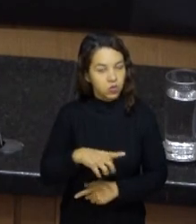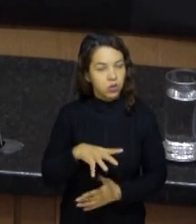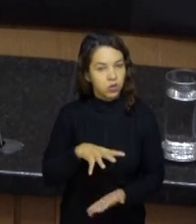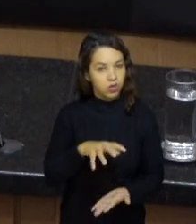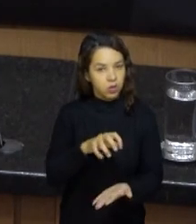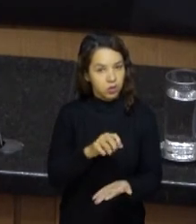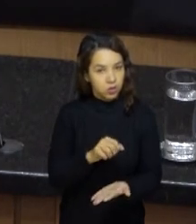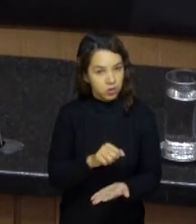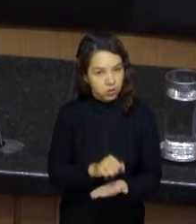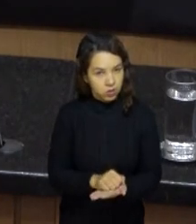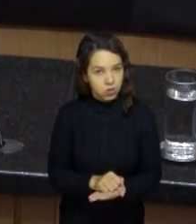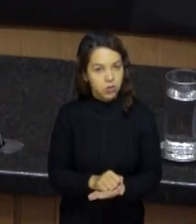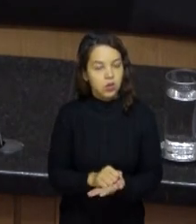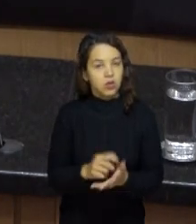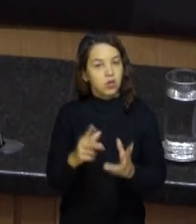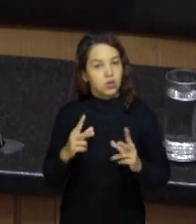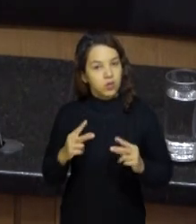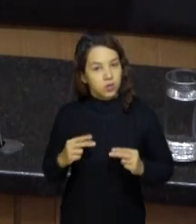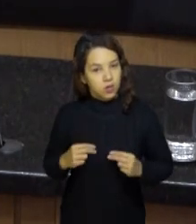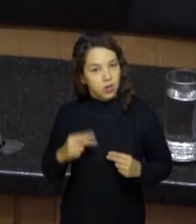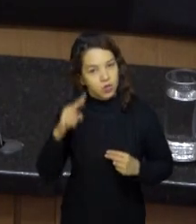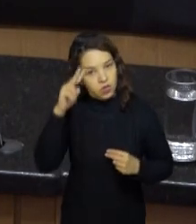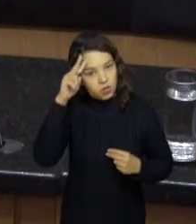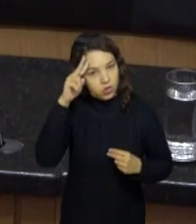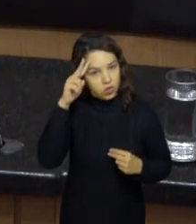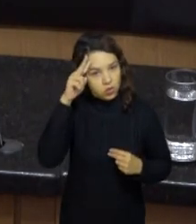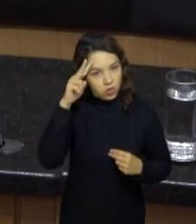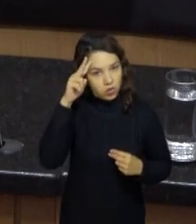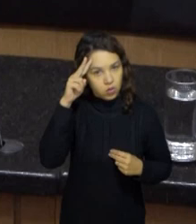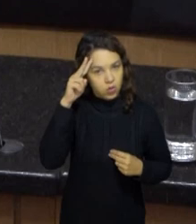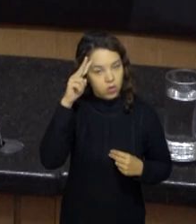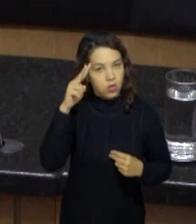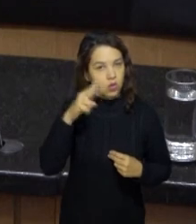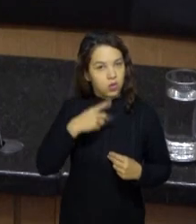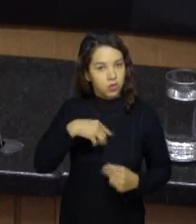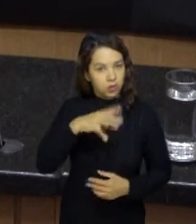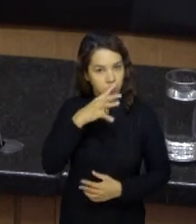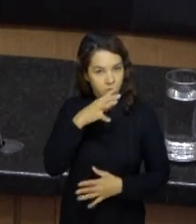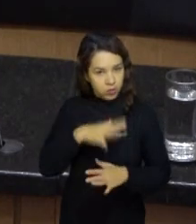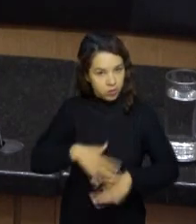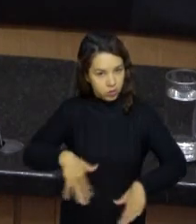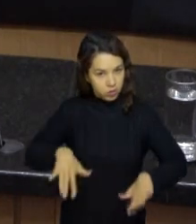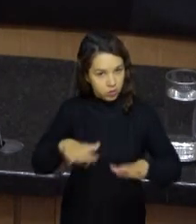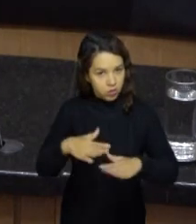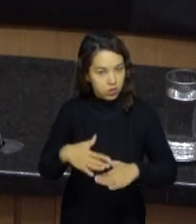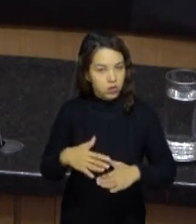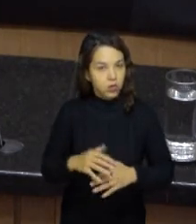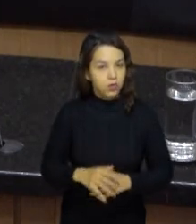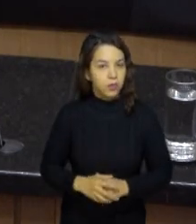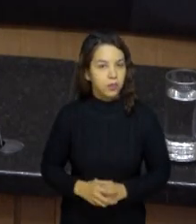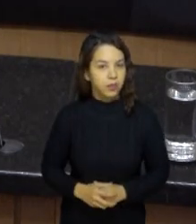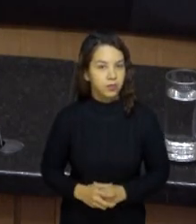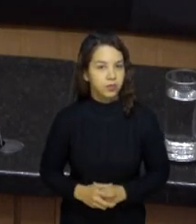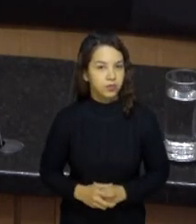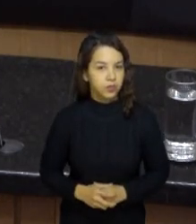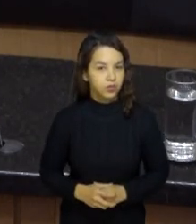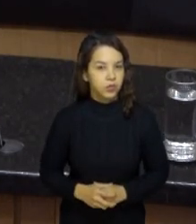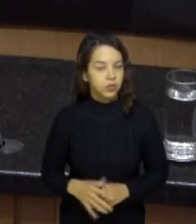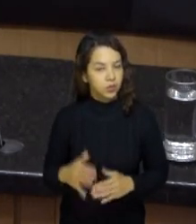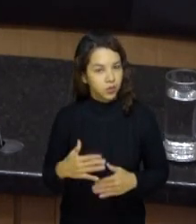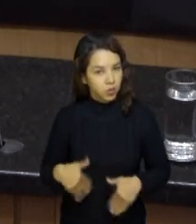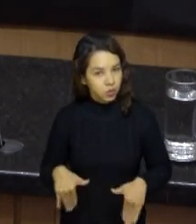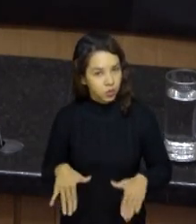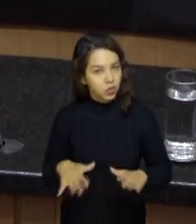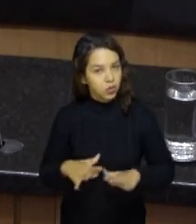de reconhecimento a essa história que é tão inspiradora para todos nós. Por fim, todos nós né,